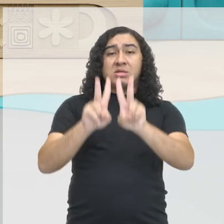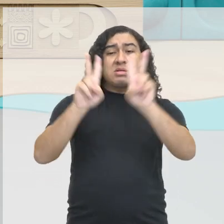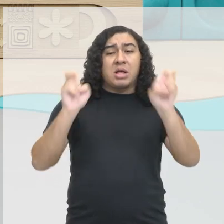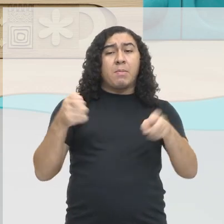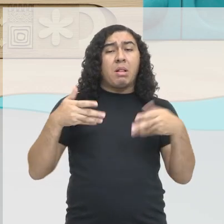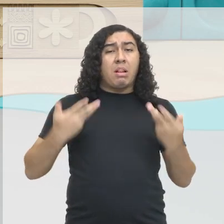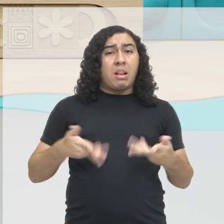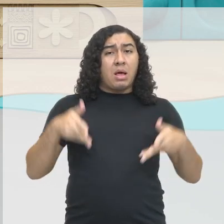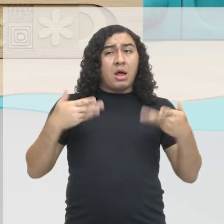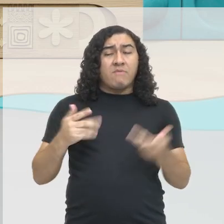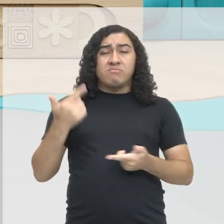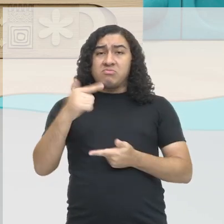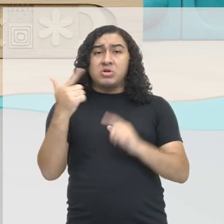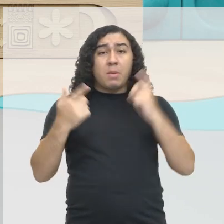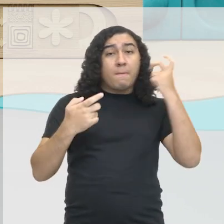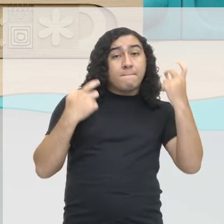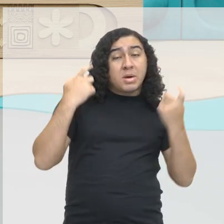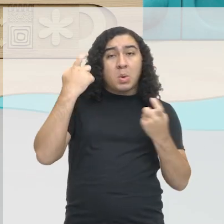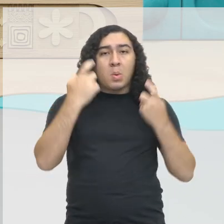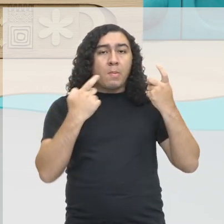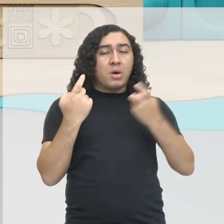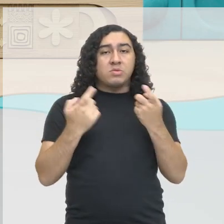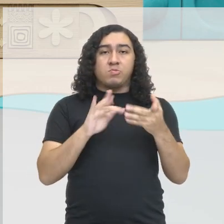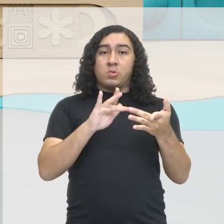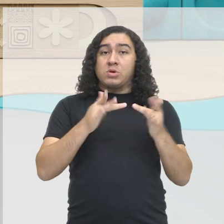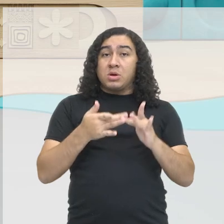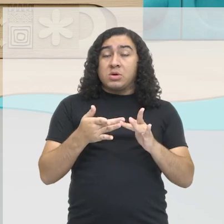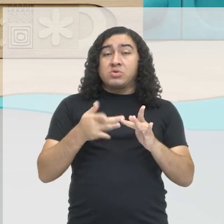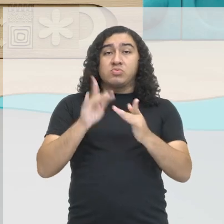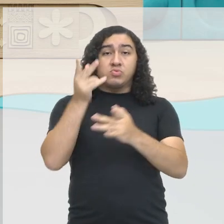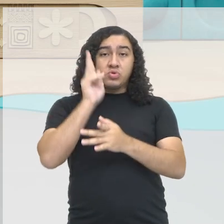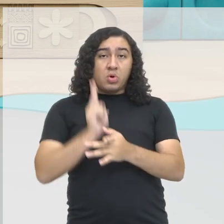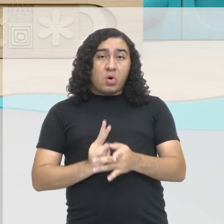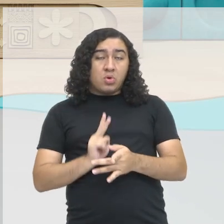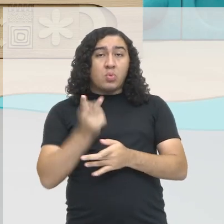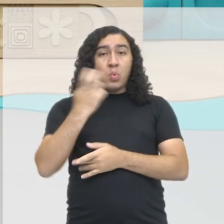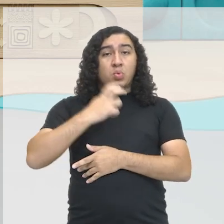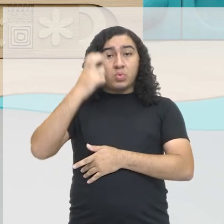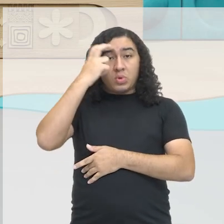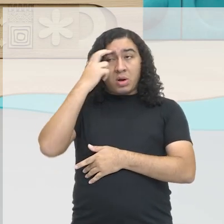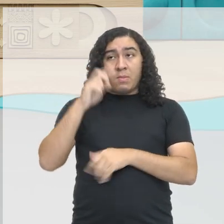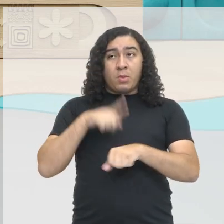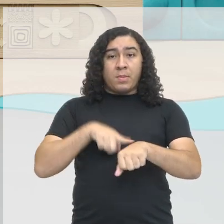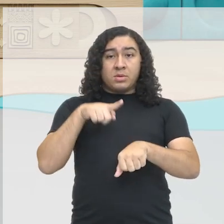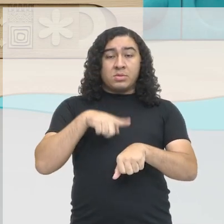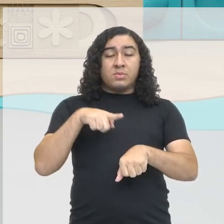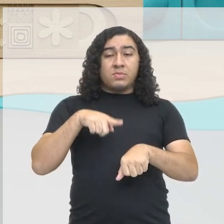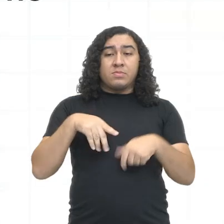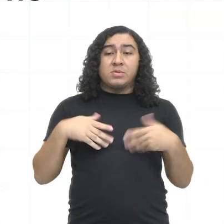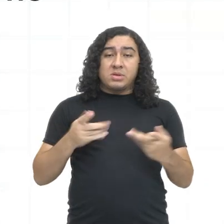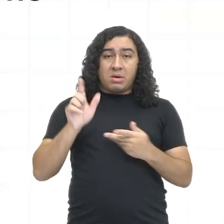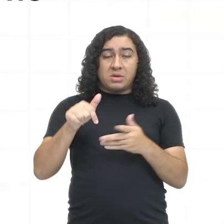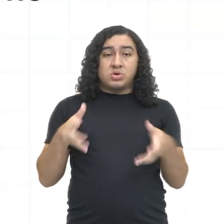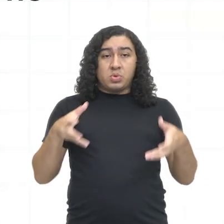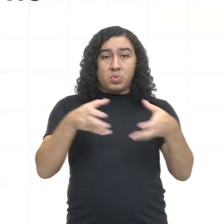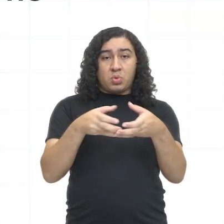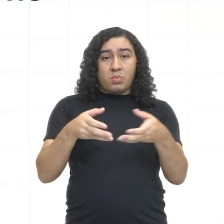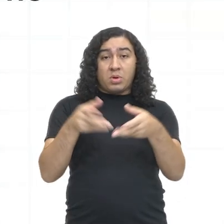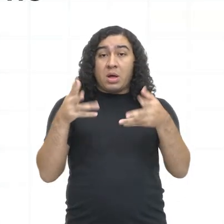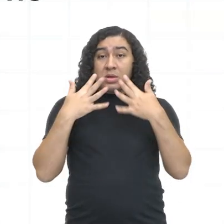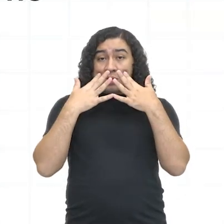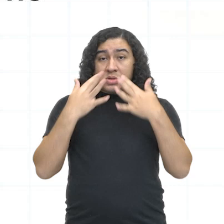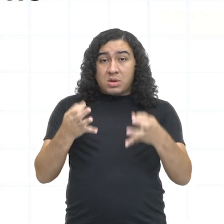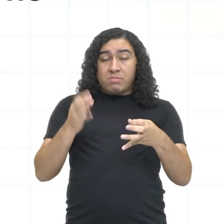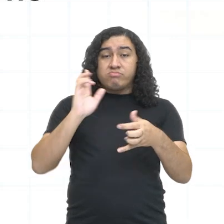leves, que não se preocupava com o contexto histórico e cultural do momento. Então, a Jovem Guarda, ela